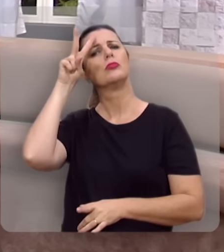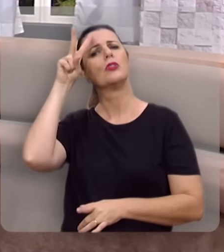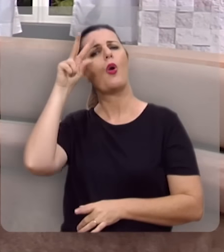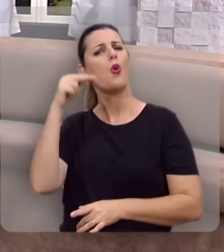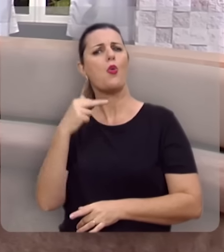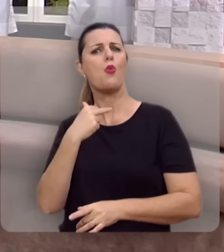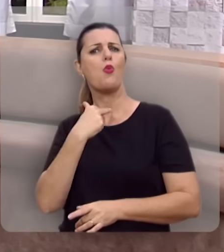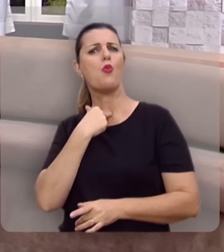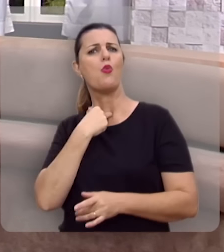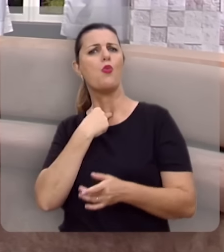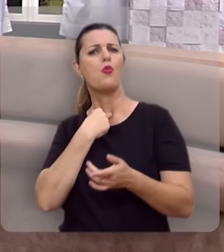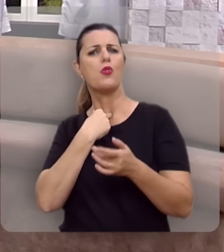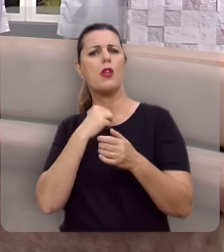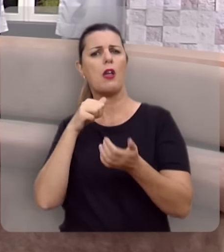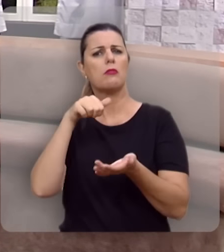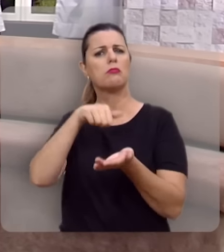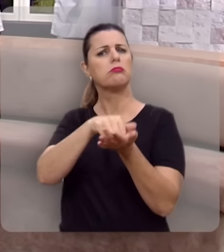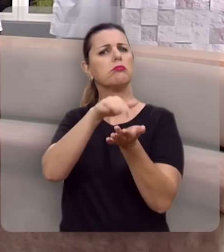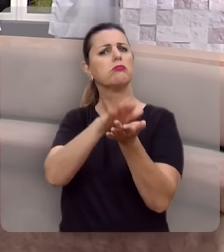histórico